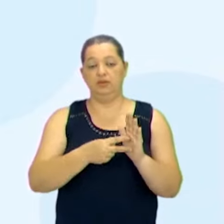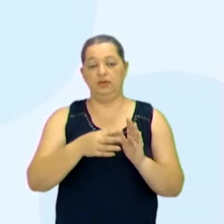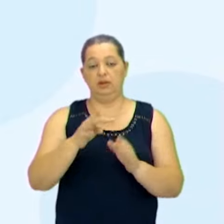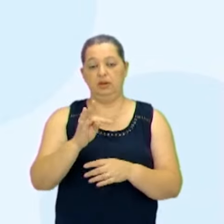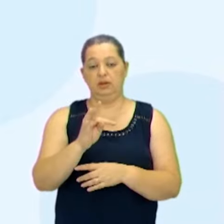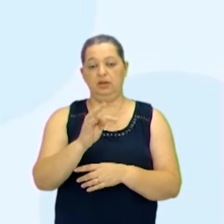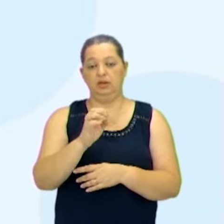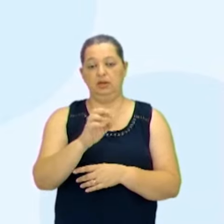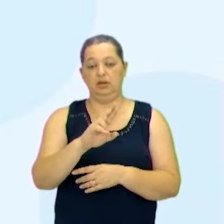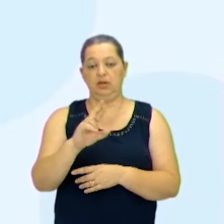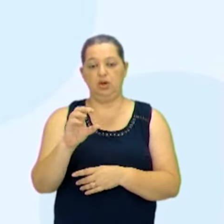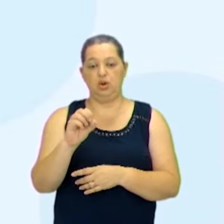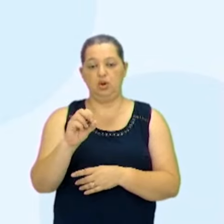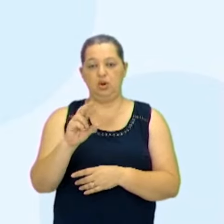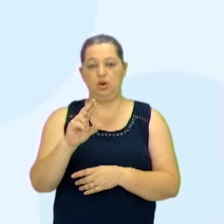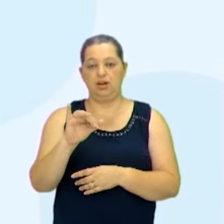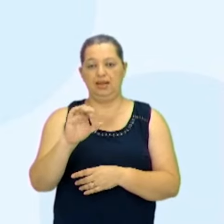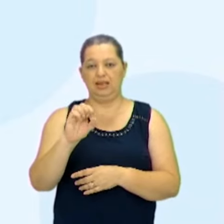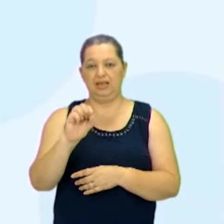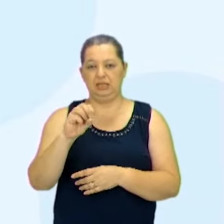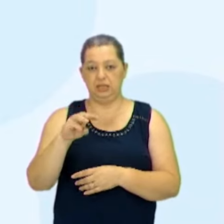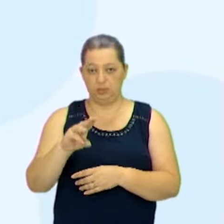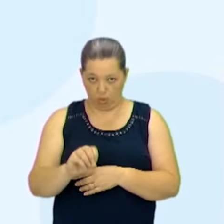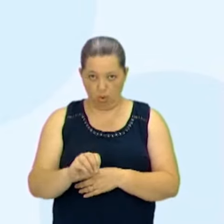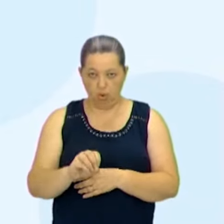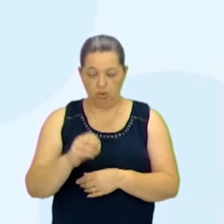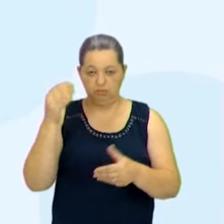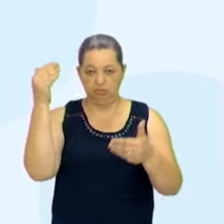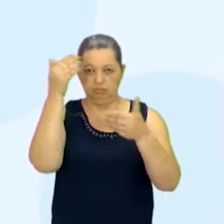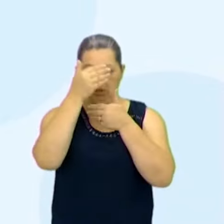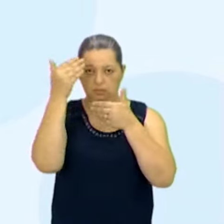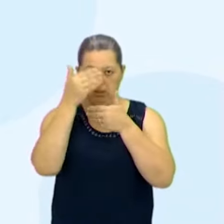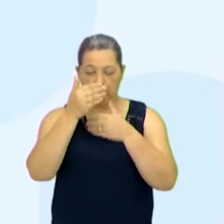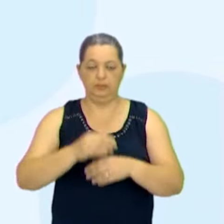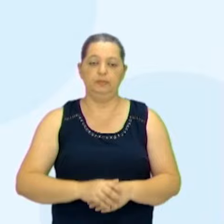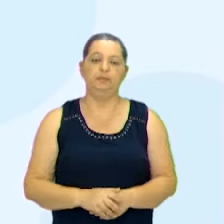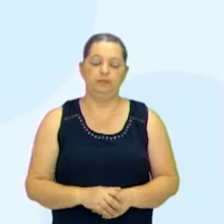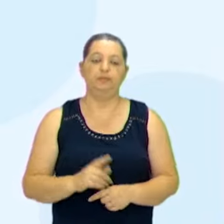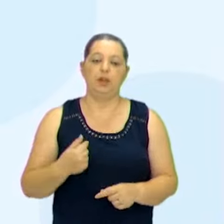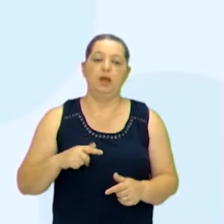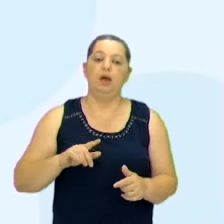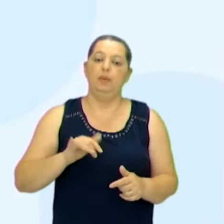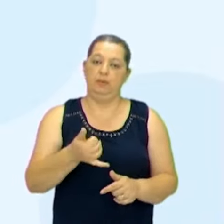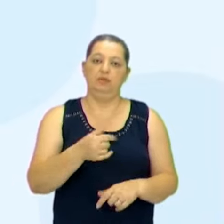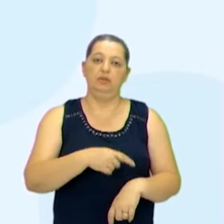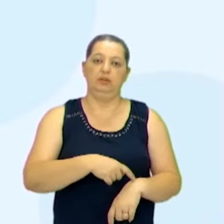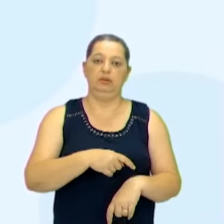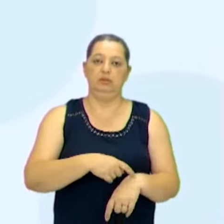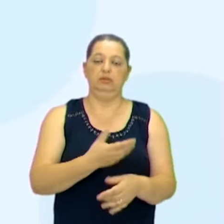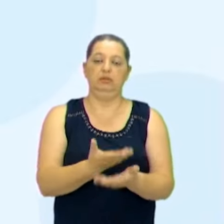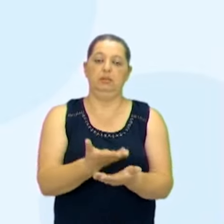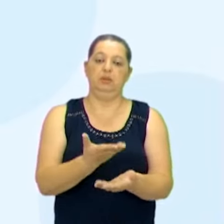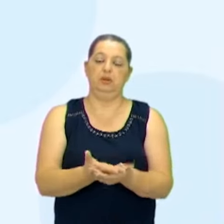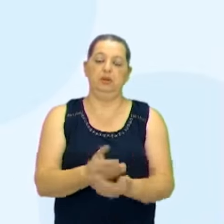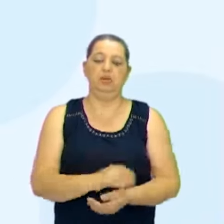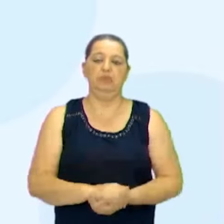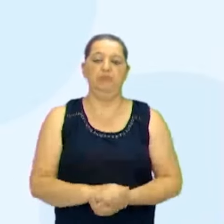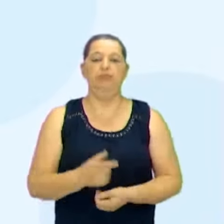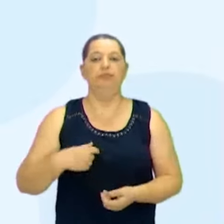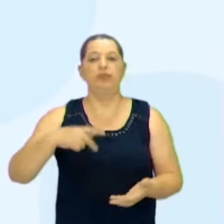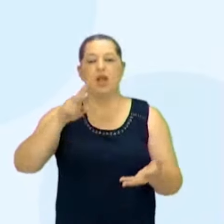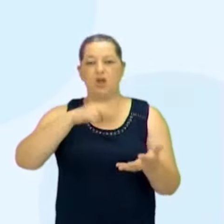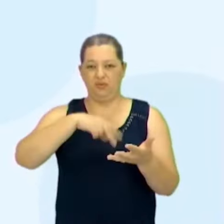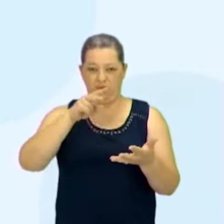E então, não vou deixar tempo, até para a gente poder aproveitar um pouquinho mais da aula, e eu vou ler aqui